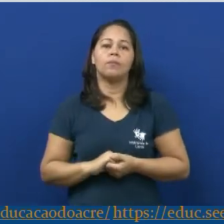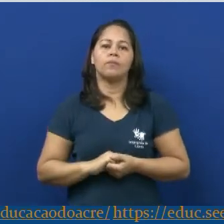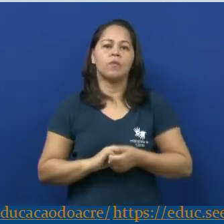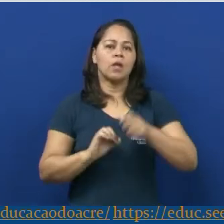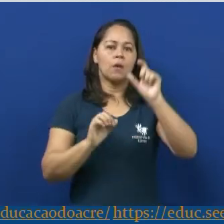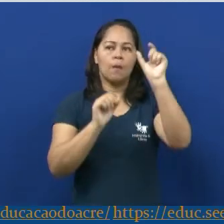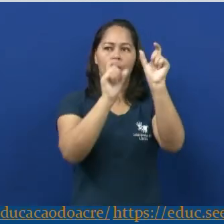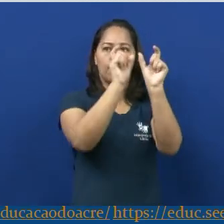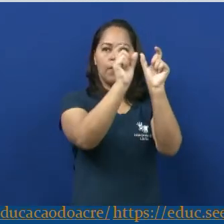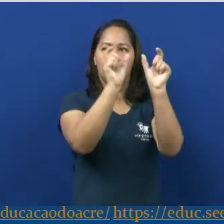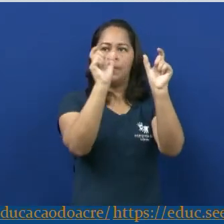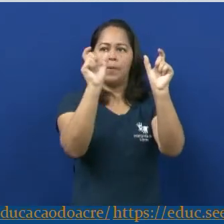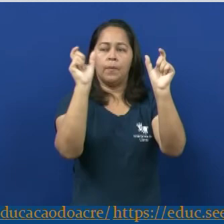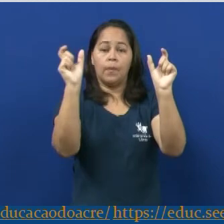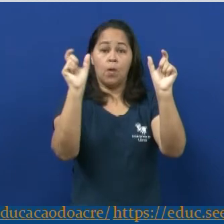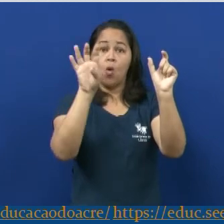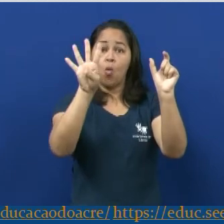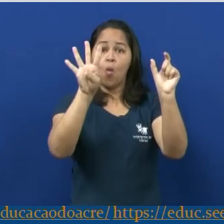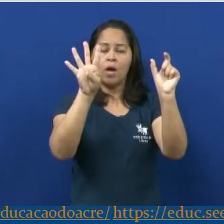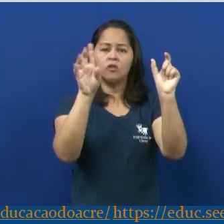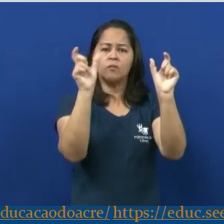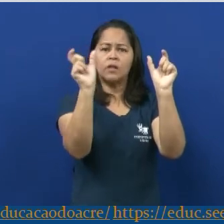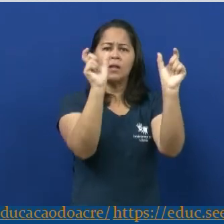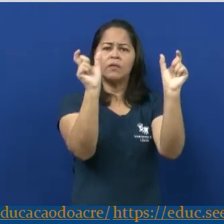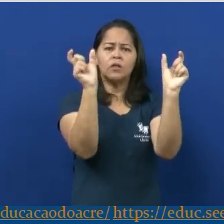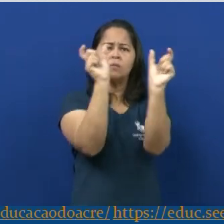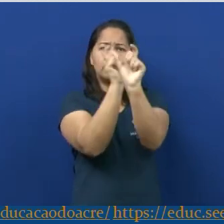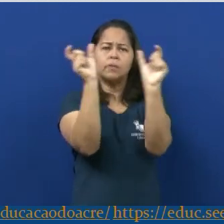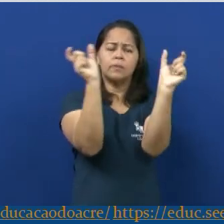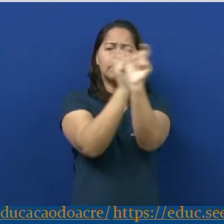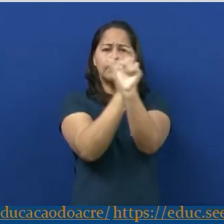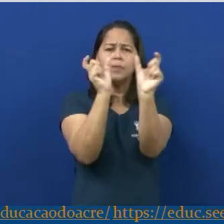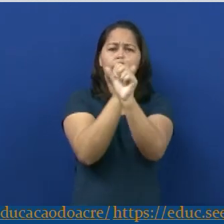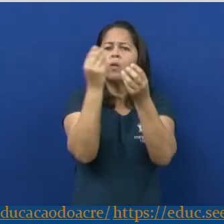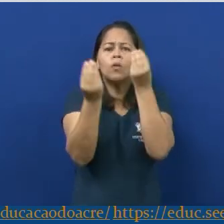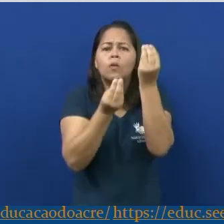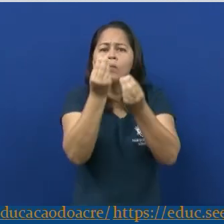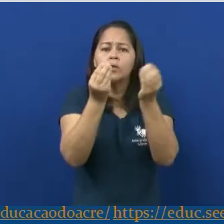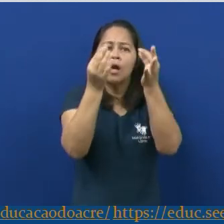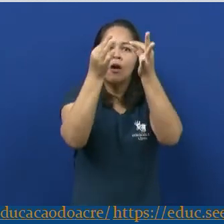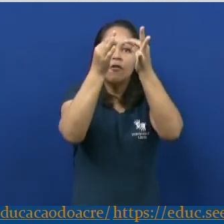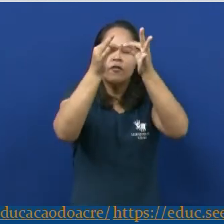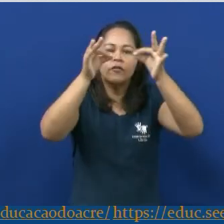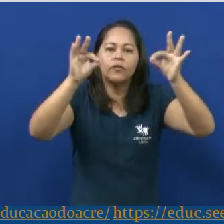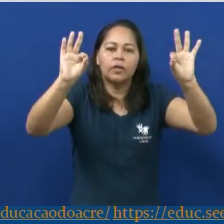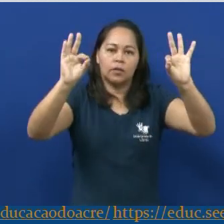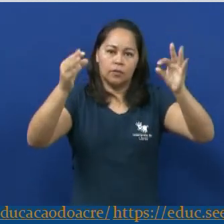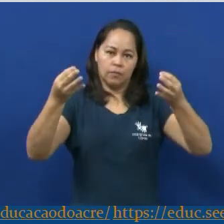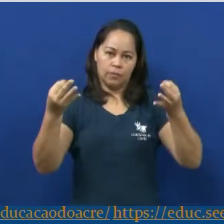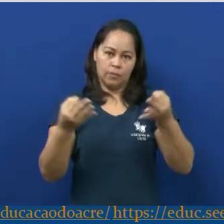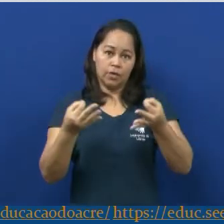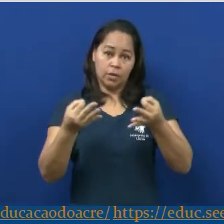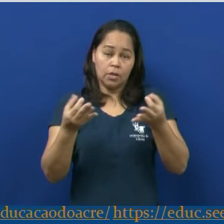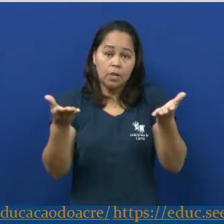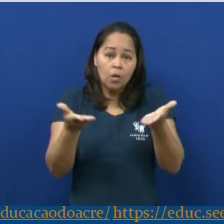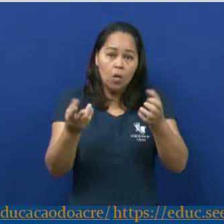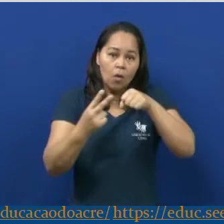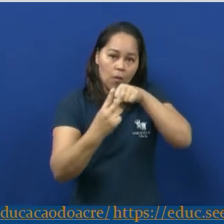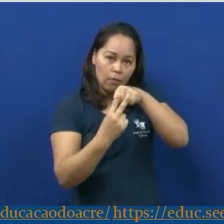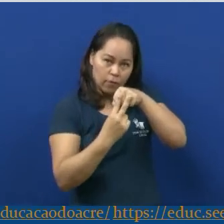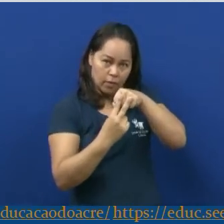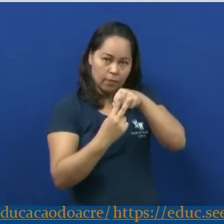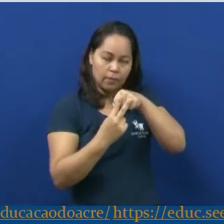to you rock songs como é que a gente vai transformar isso numa frase no present perfect é